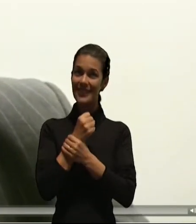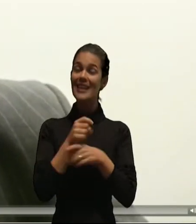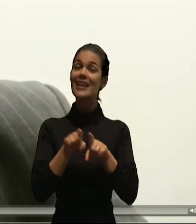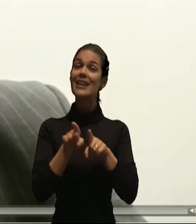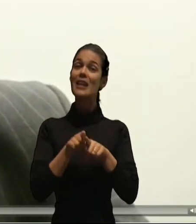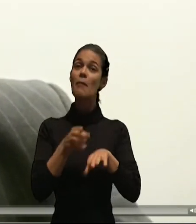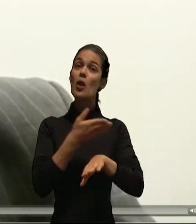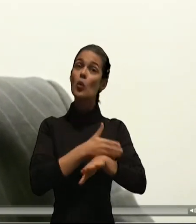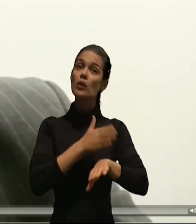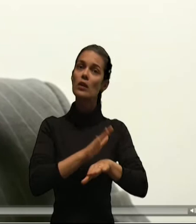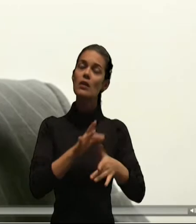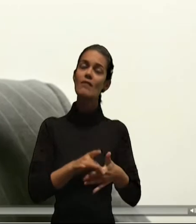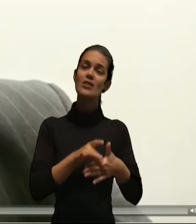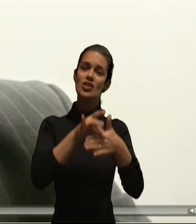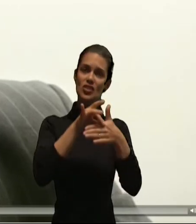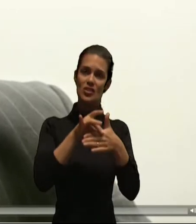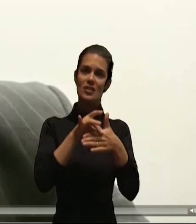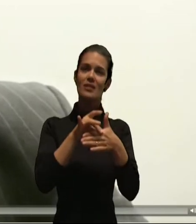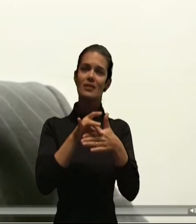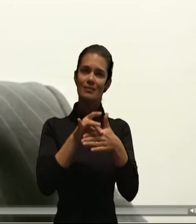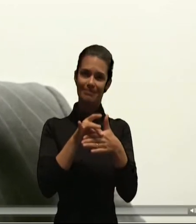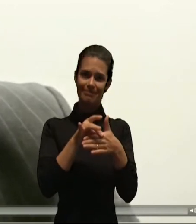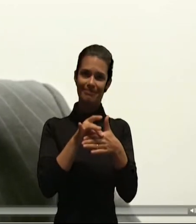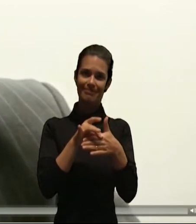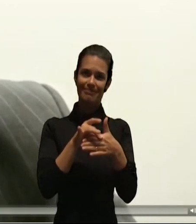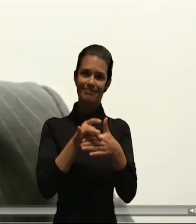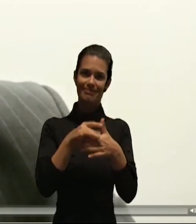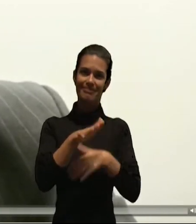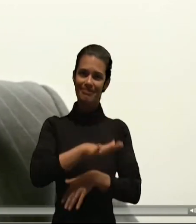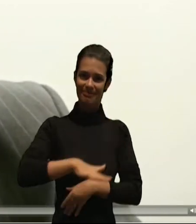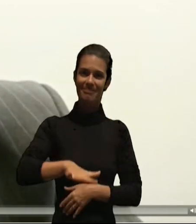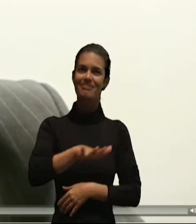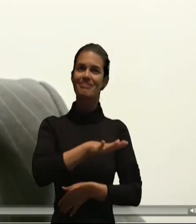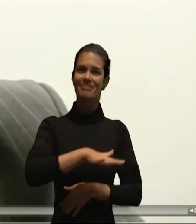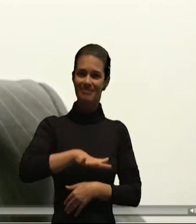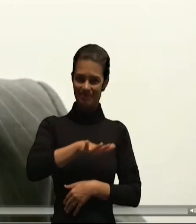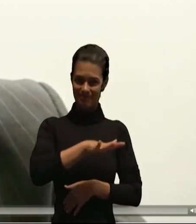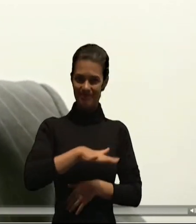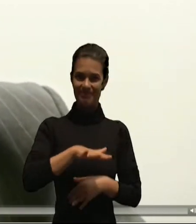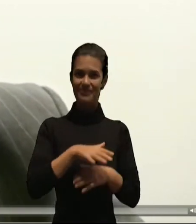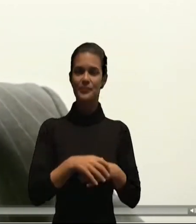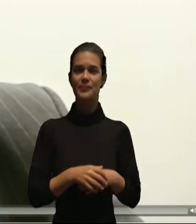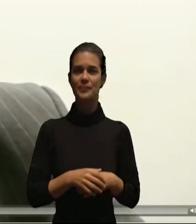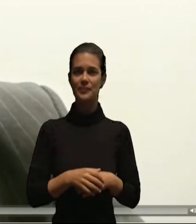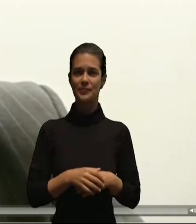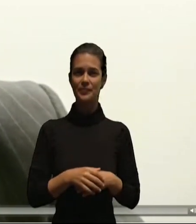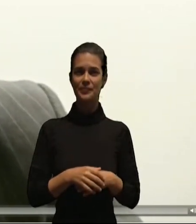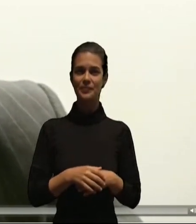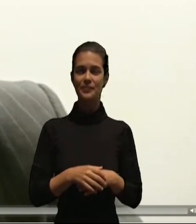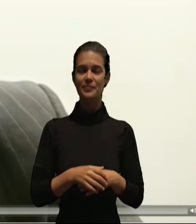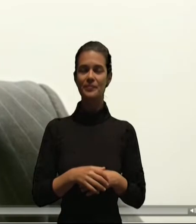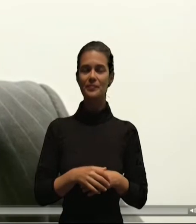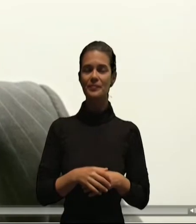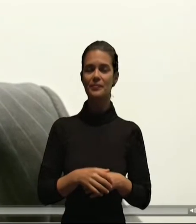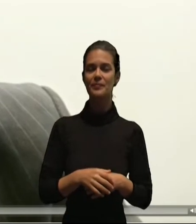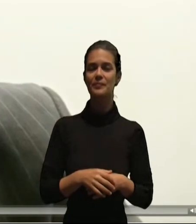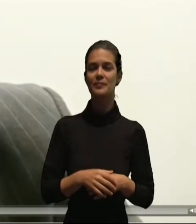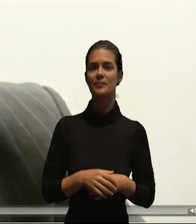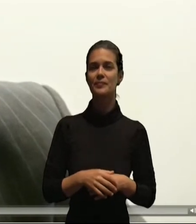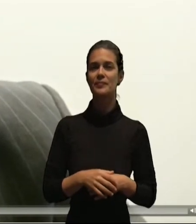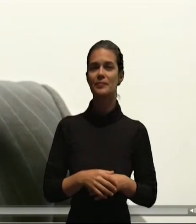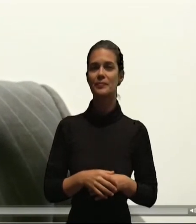líderes na própria ilha de Santa Bárbara, né? Pessoas que já estão ali na ilha e que já podem ser treinadas para a